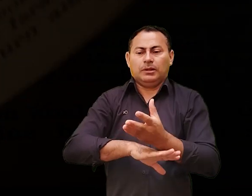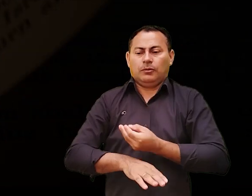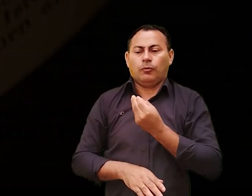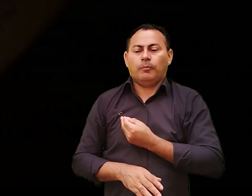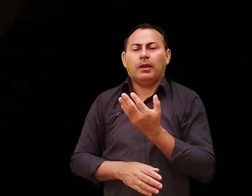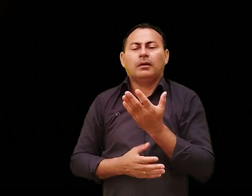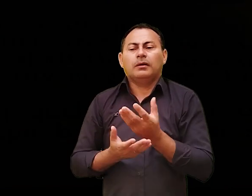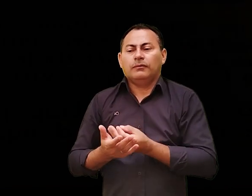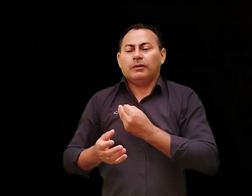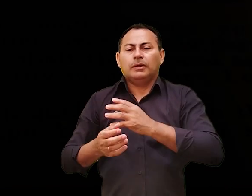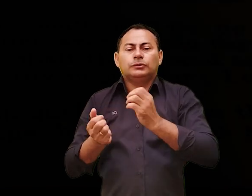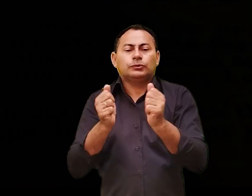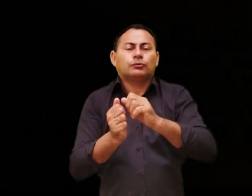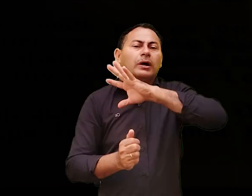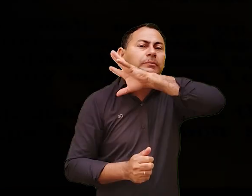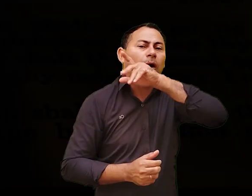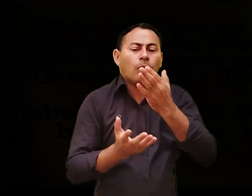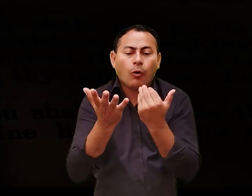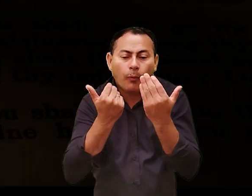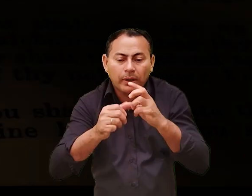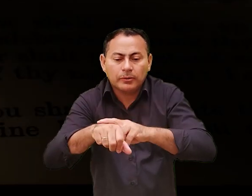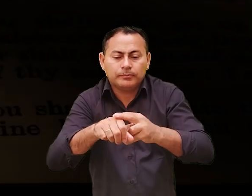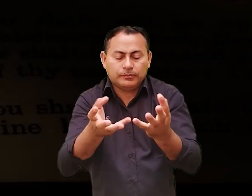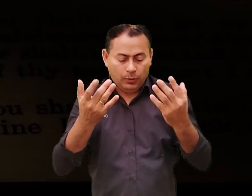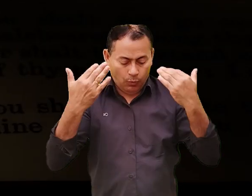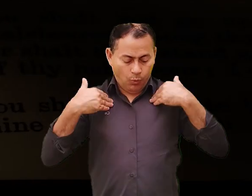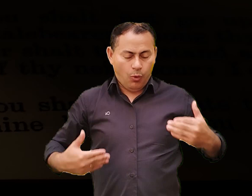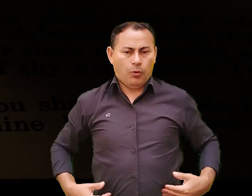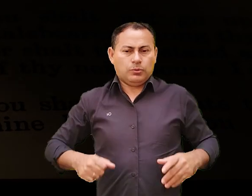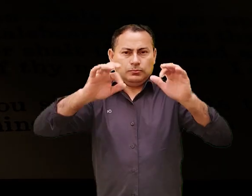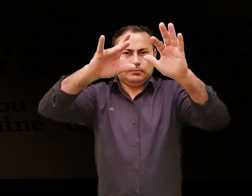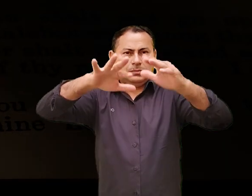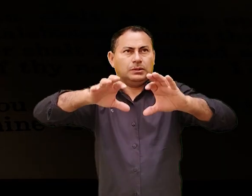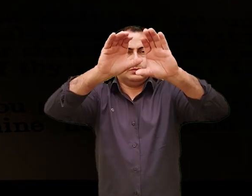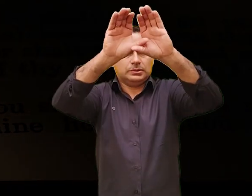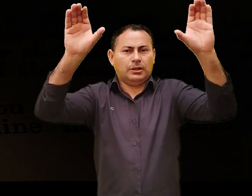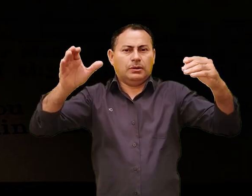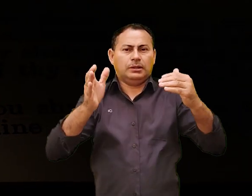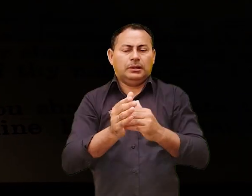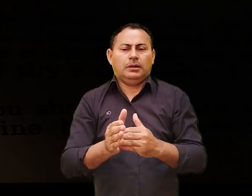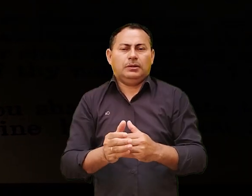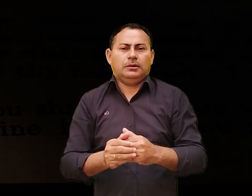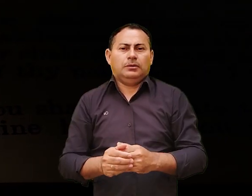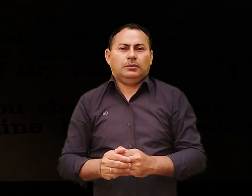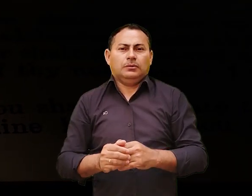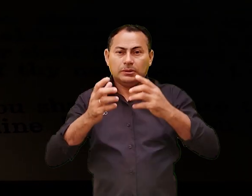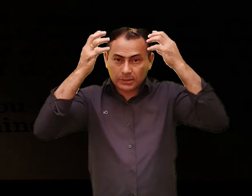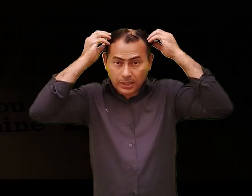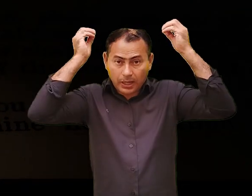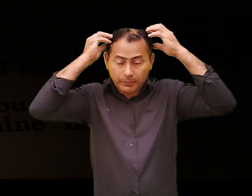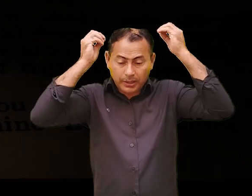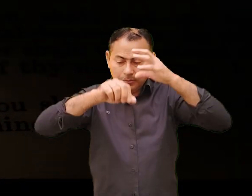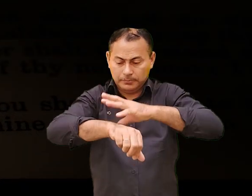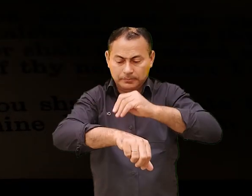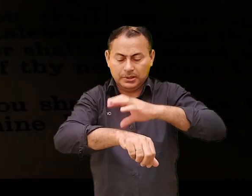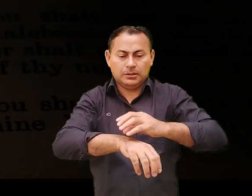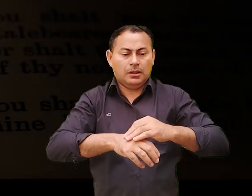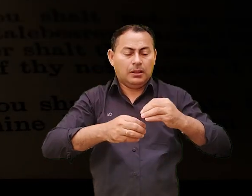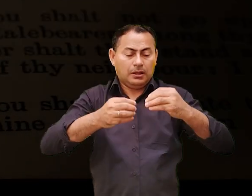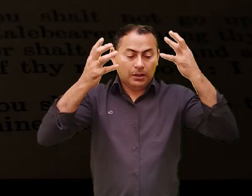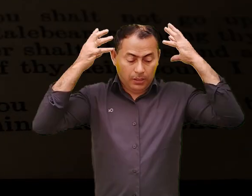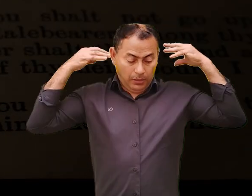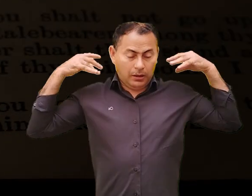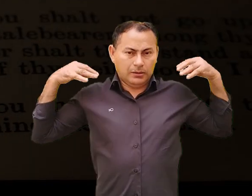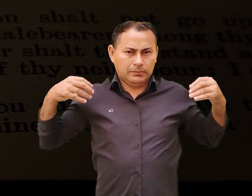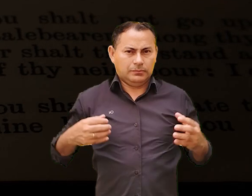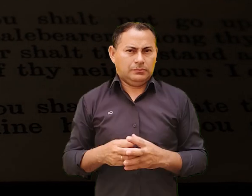passou a comer capim com os bois. Seu corpo molhou-se com o orvalho do céu, até que os seus cabelos e pelos